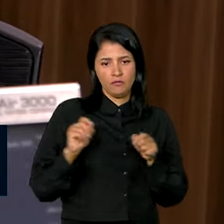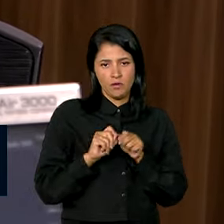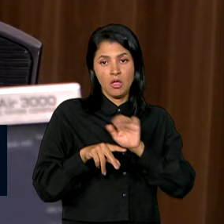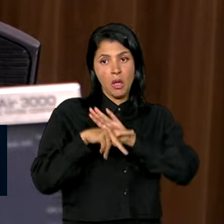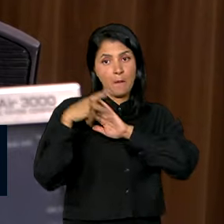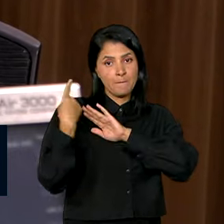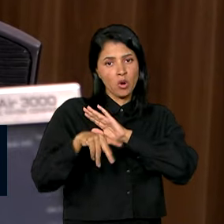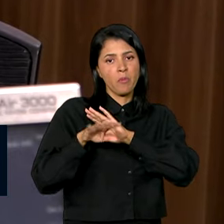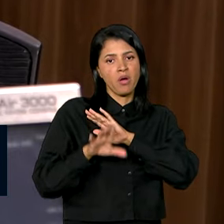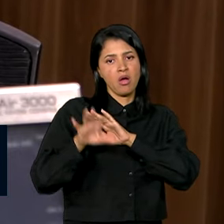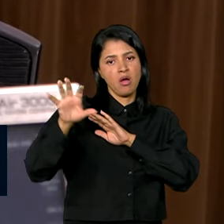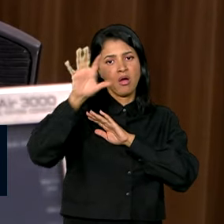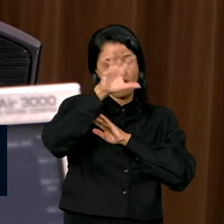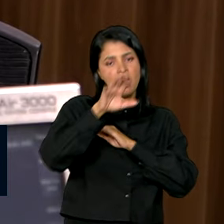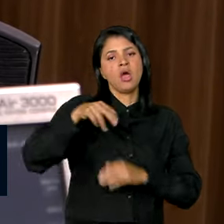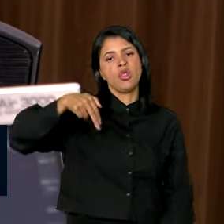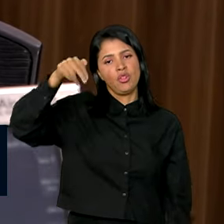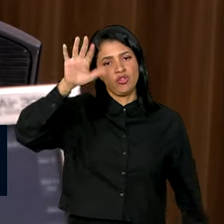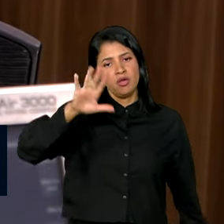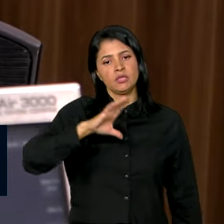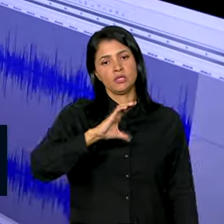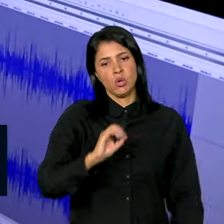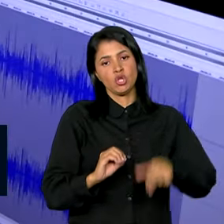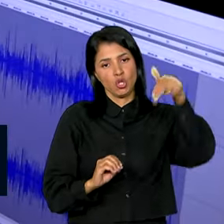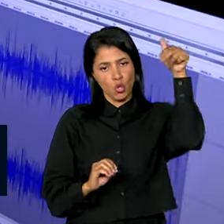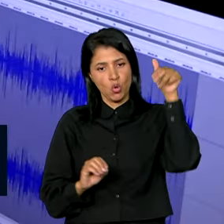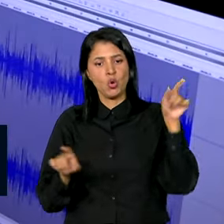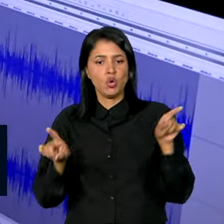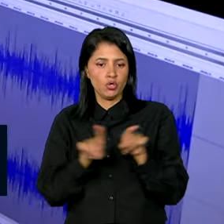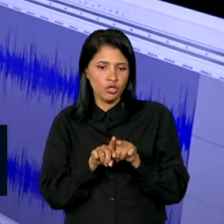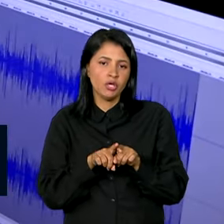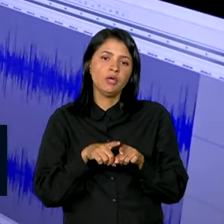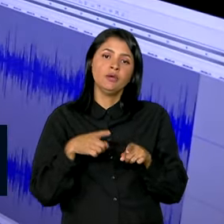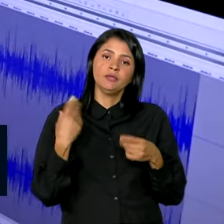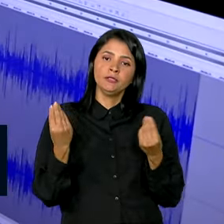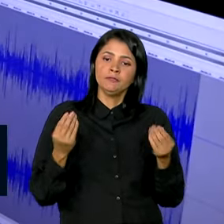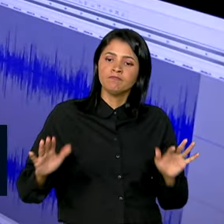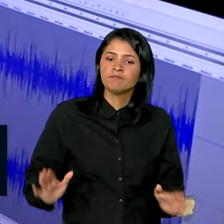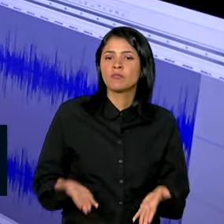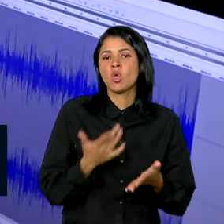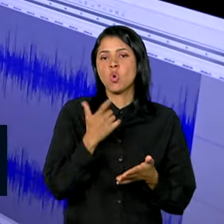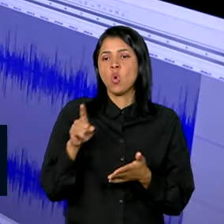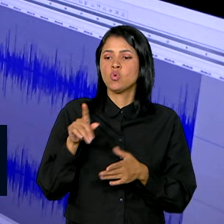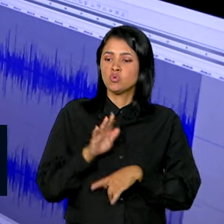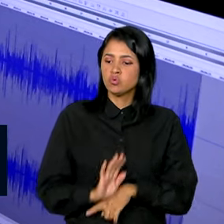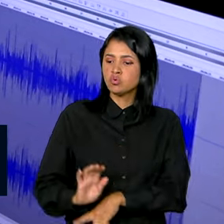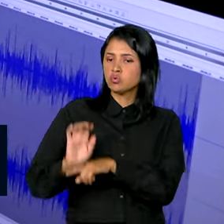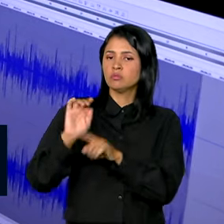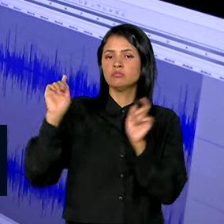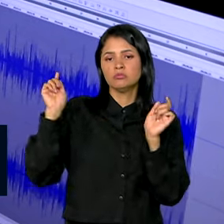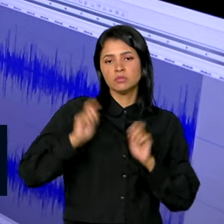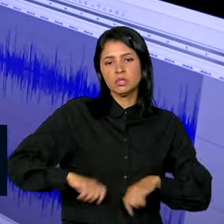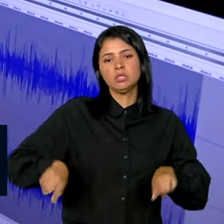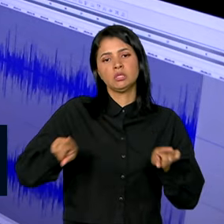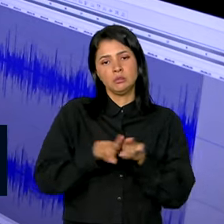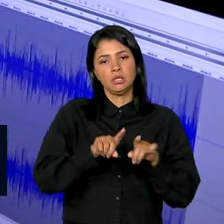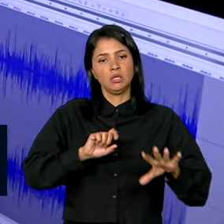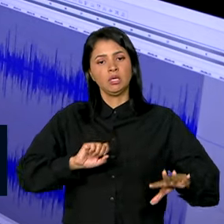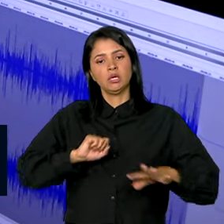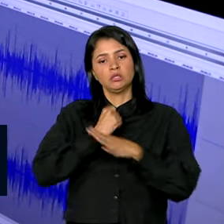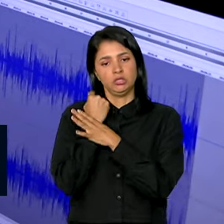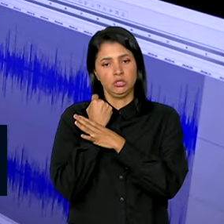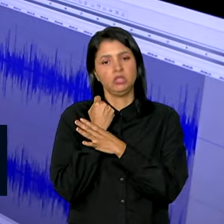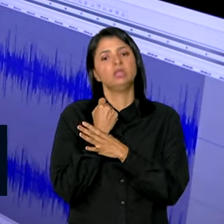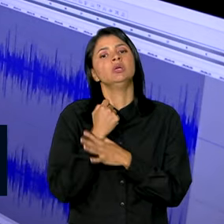exclusivo para a região Nordeste e Centro-Oeste e ainda estimular contrapartida dos estados, para poder garantir que